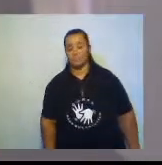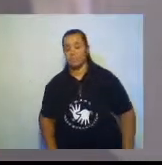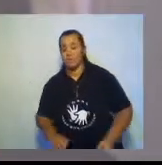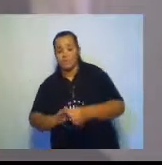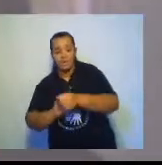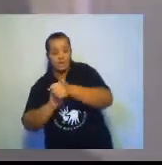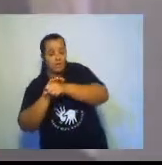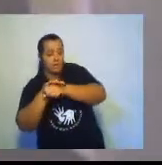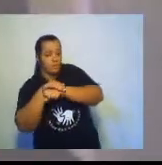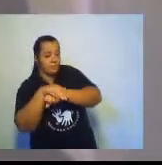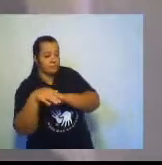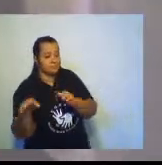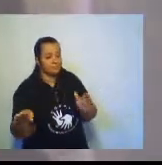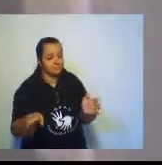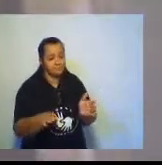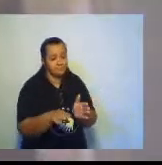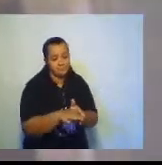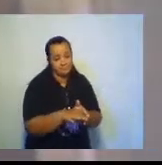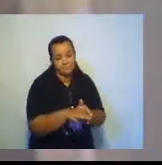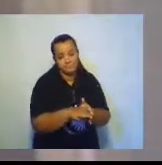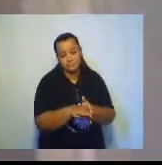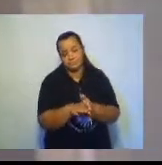Quando a noite cai,